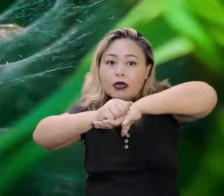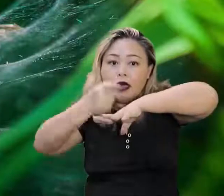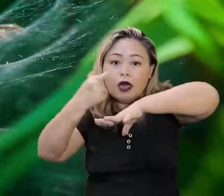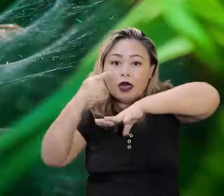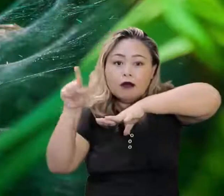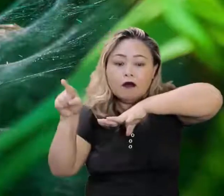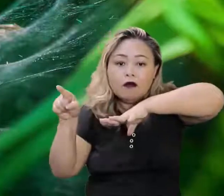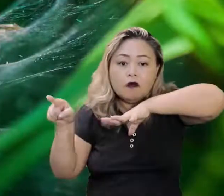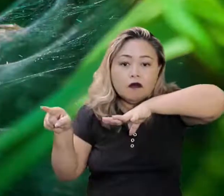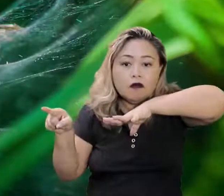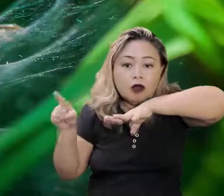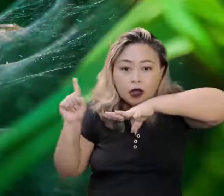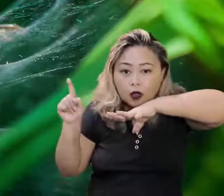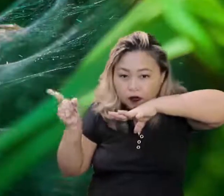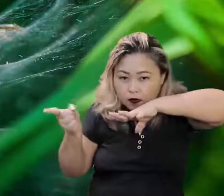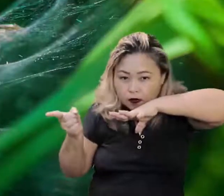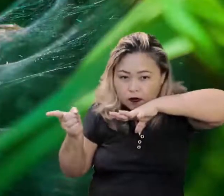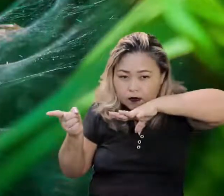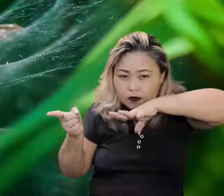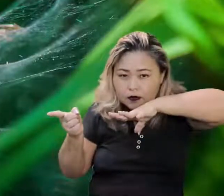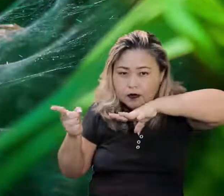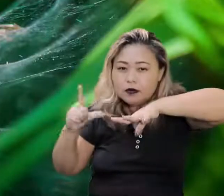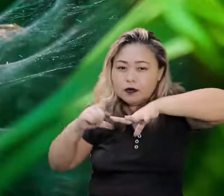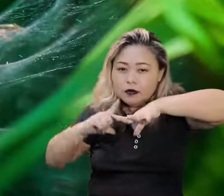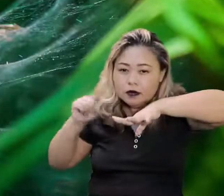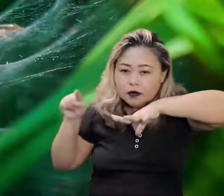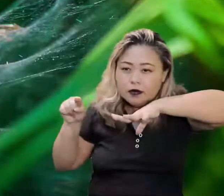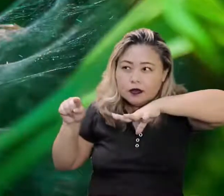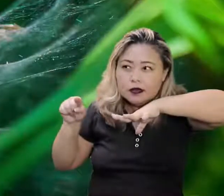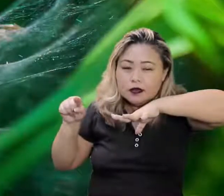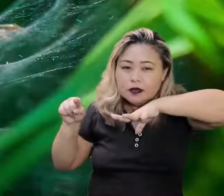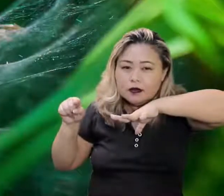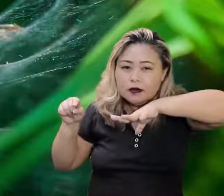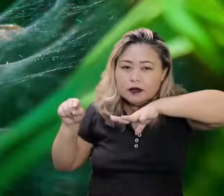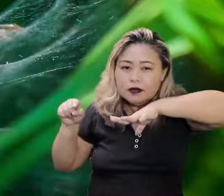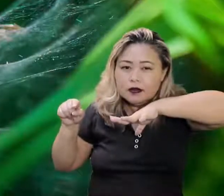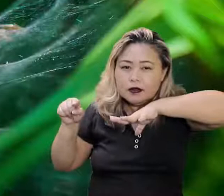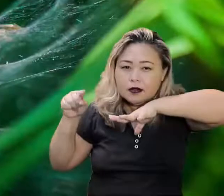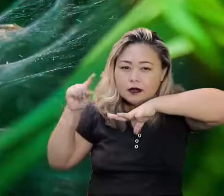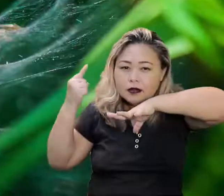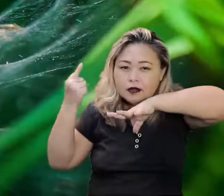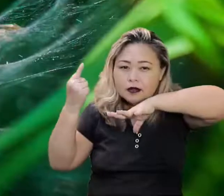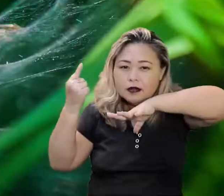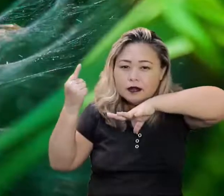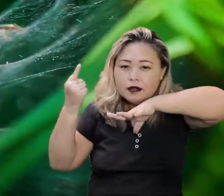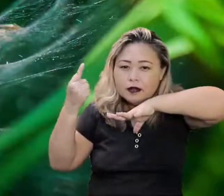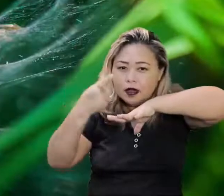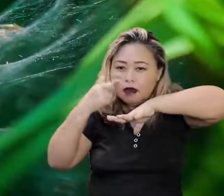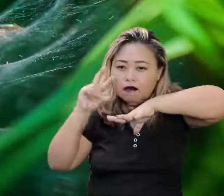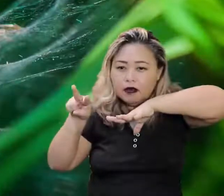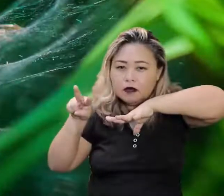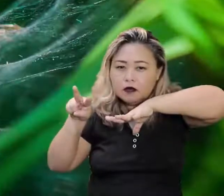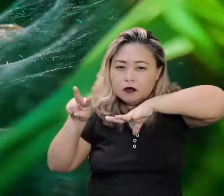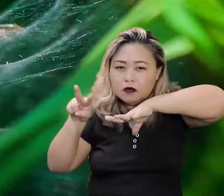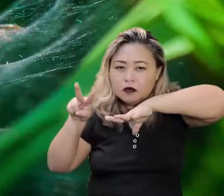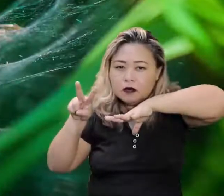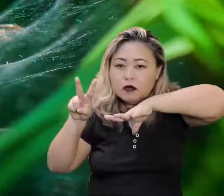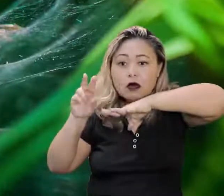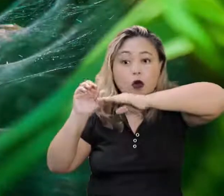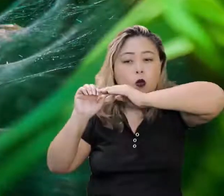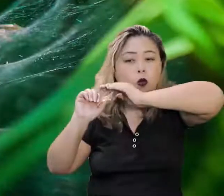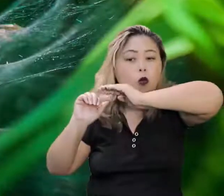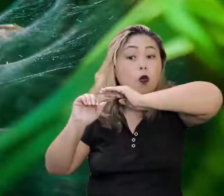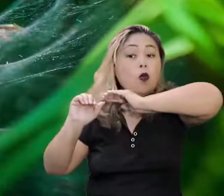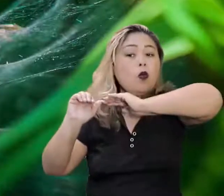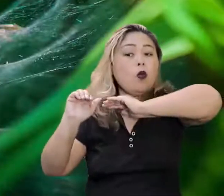aqui se você vai conseguir. Ó, aqui. Bem aqui, tá vendo? Já tá ali uma